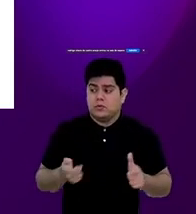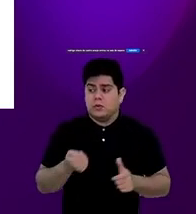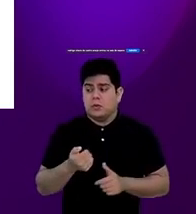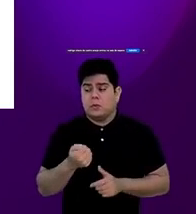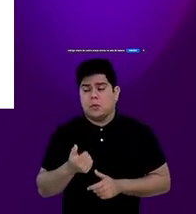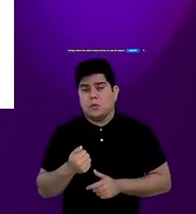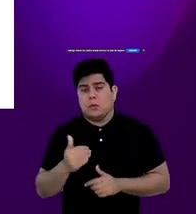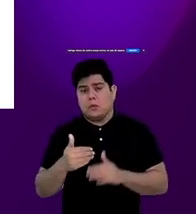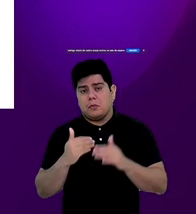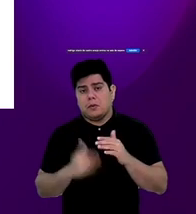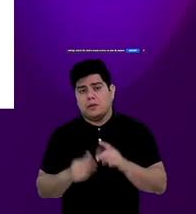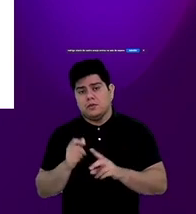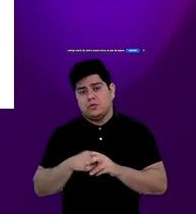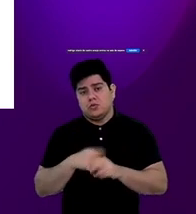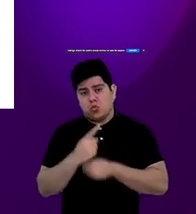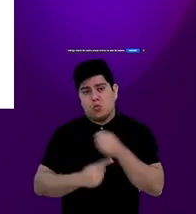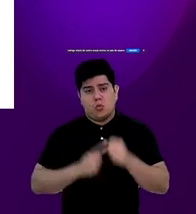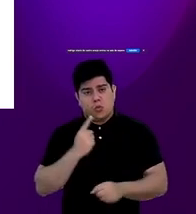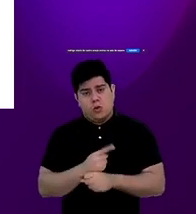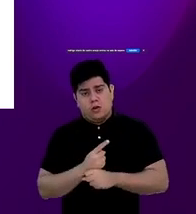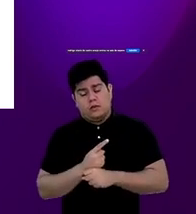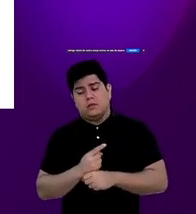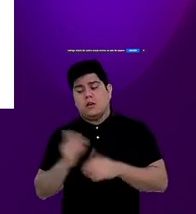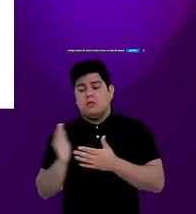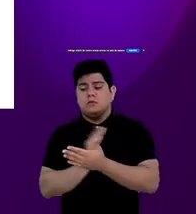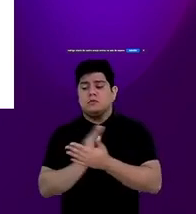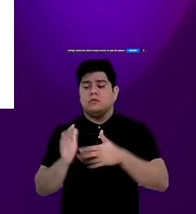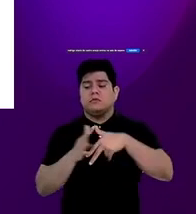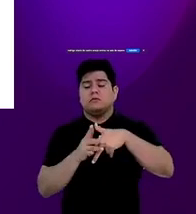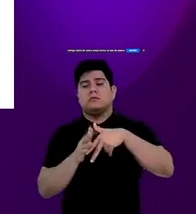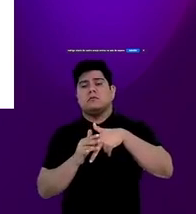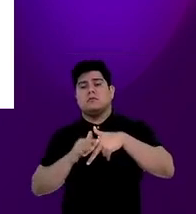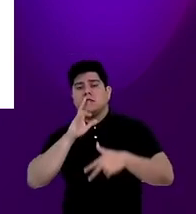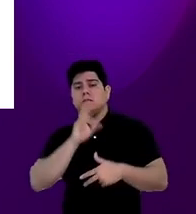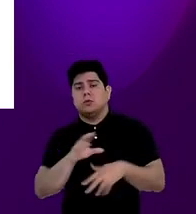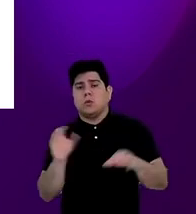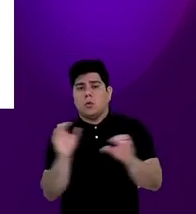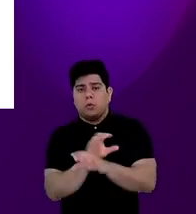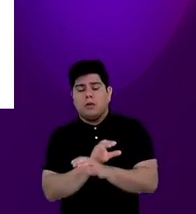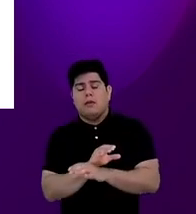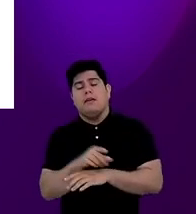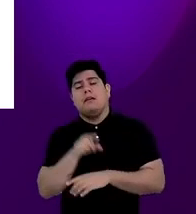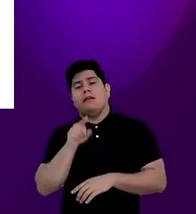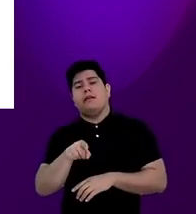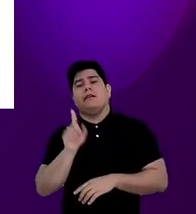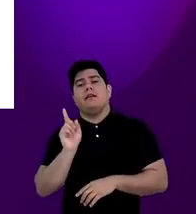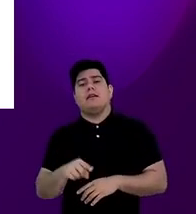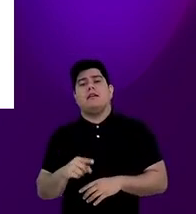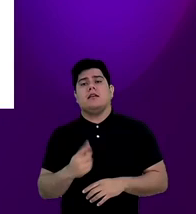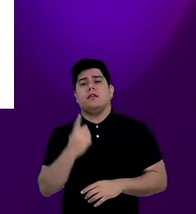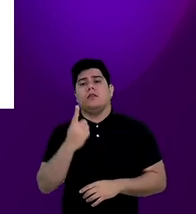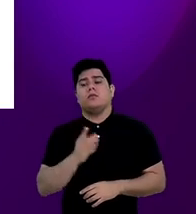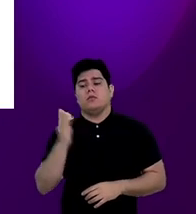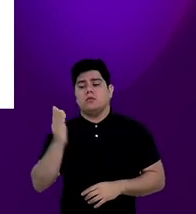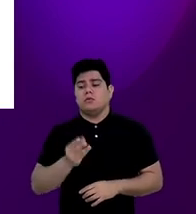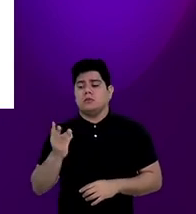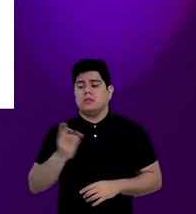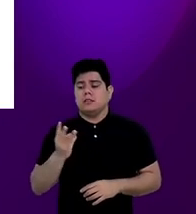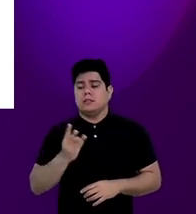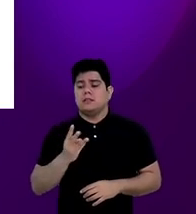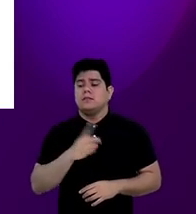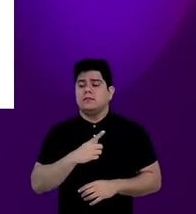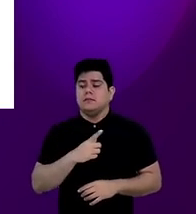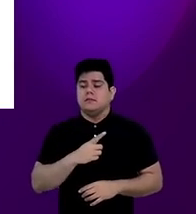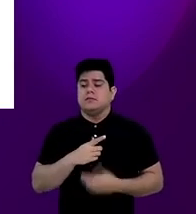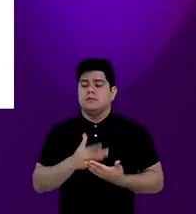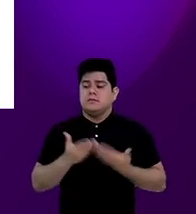de 12 meses, aqueles pacientes que atingiram uma resposta completa, que foi aí um terço da população, teve uma